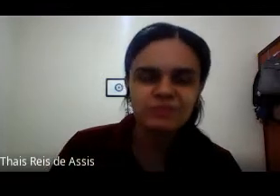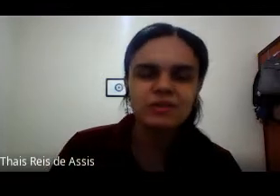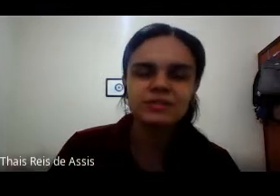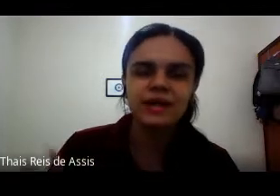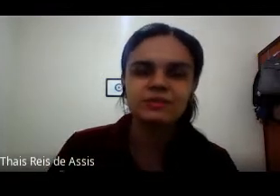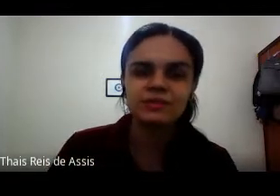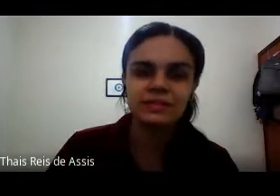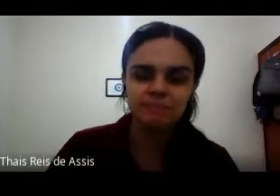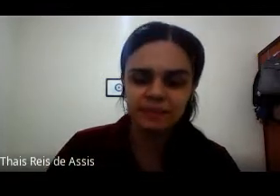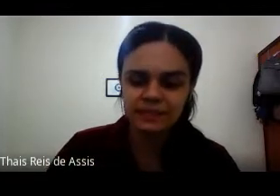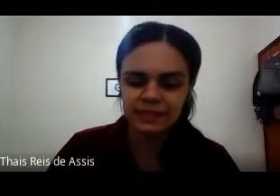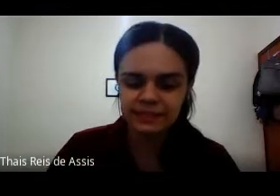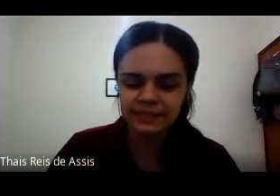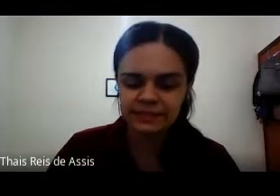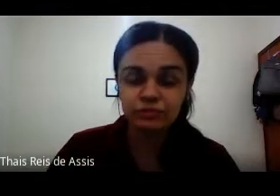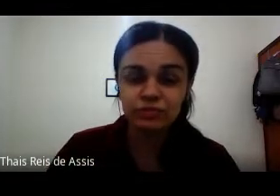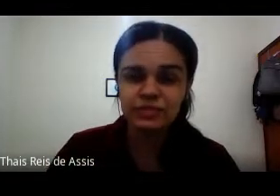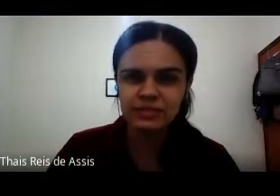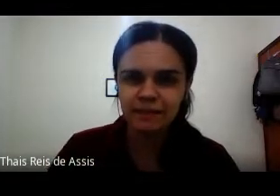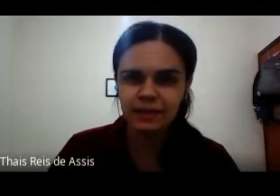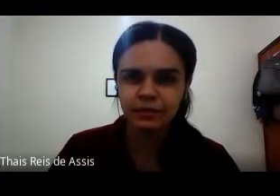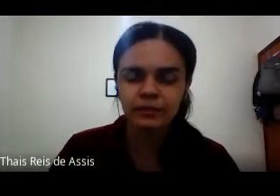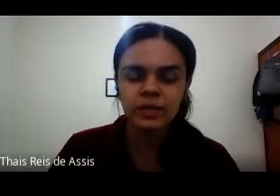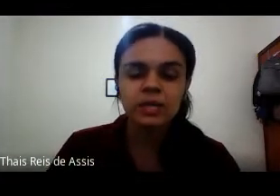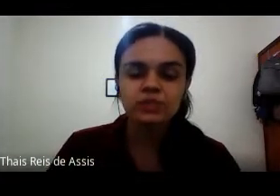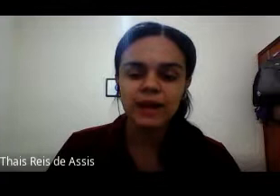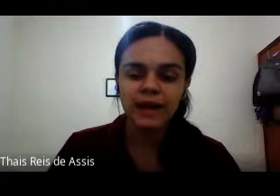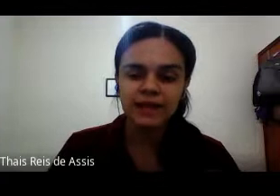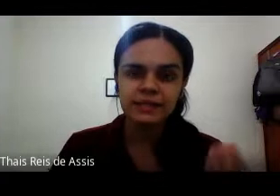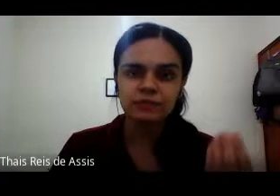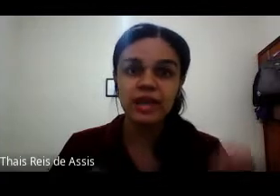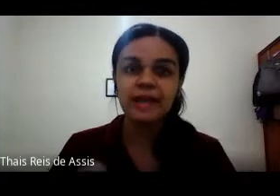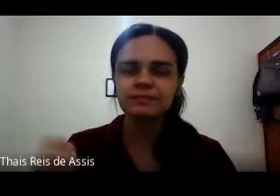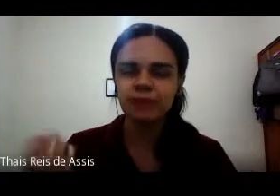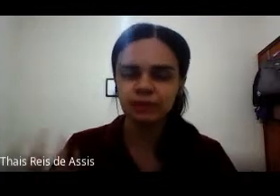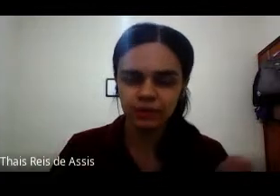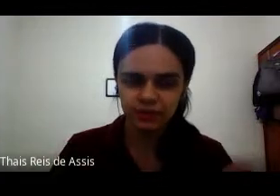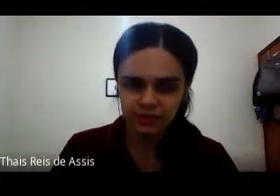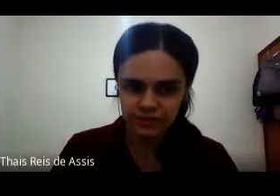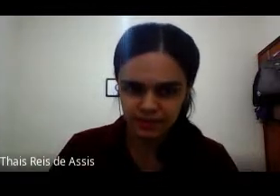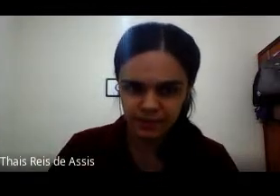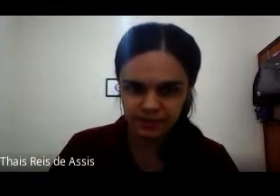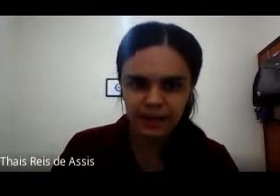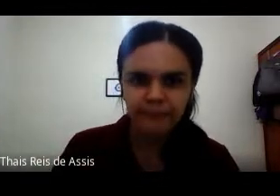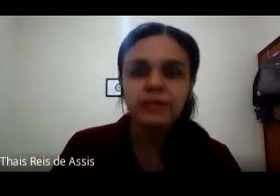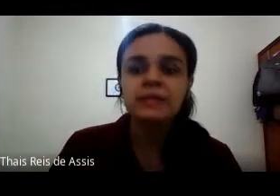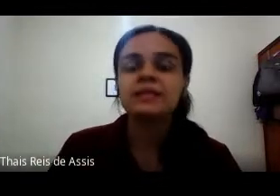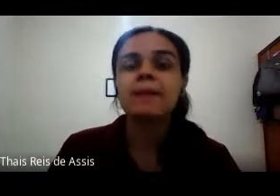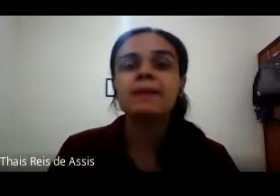envolver com os nossos alunos, mas sempre pensando nessa questão de um distanciamento, de uma relação de respeito entre ambas as partes,